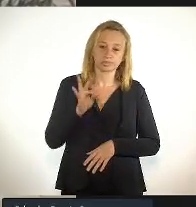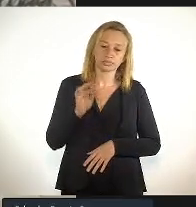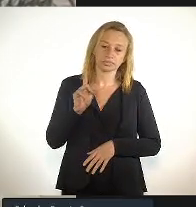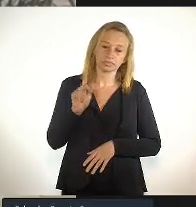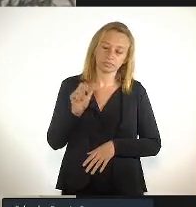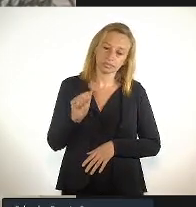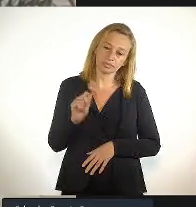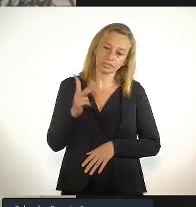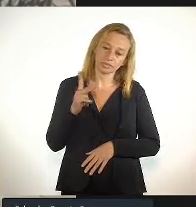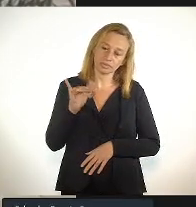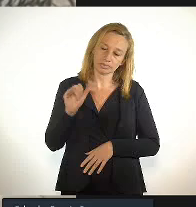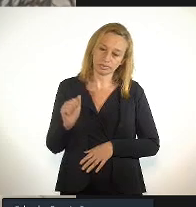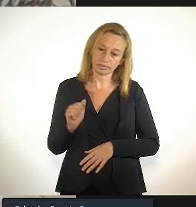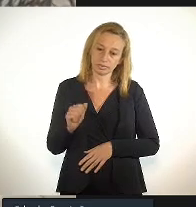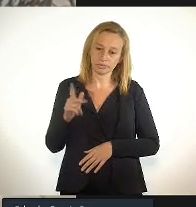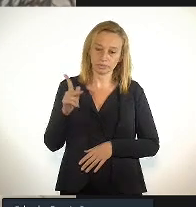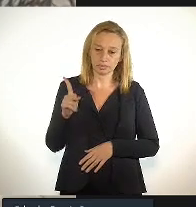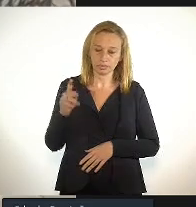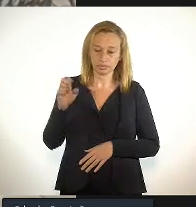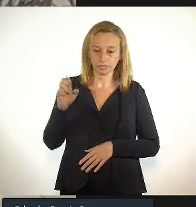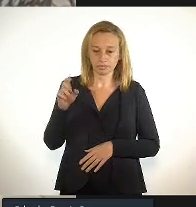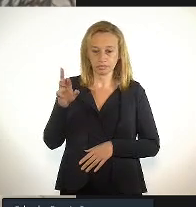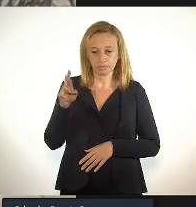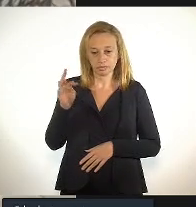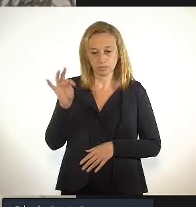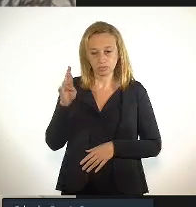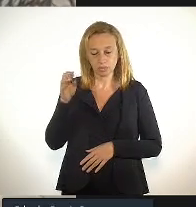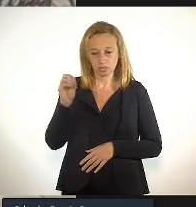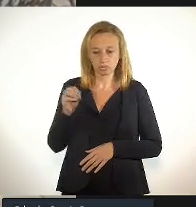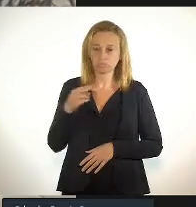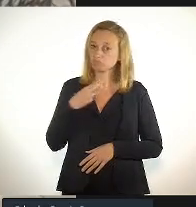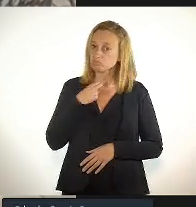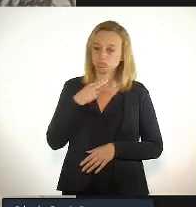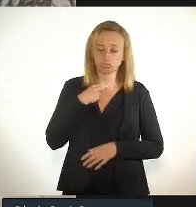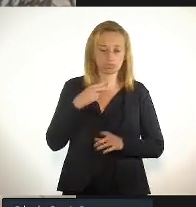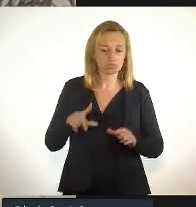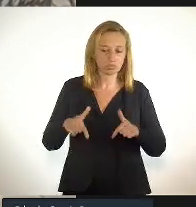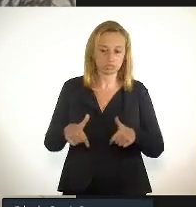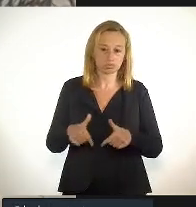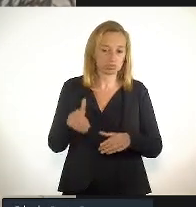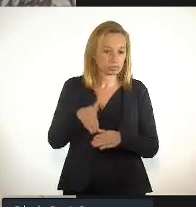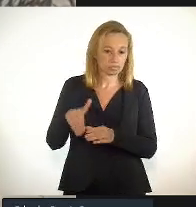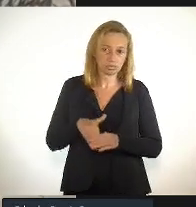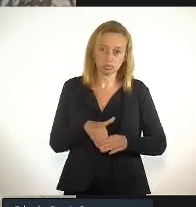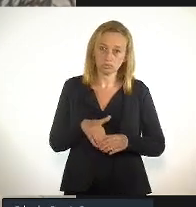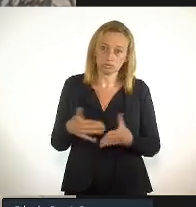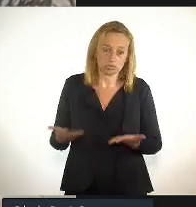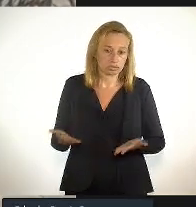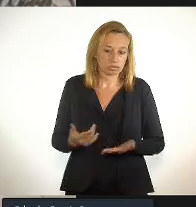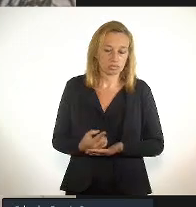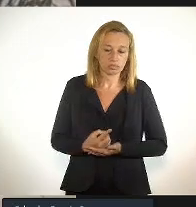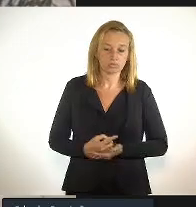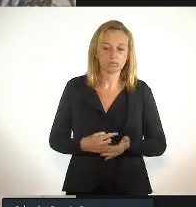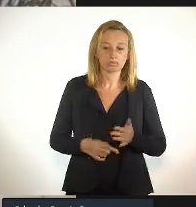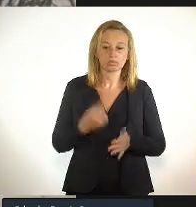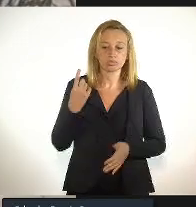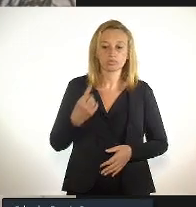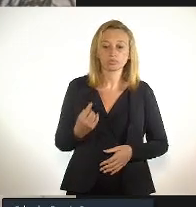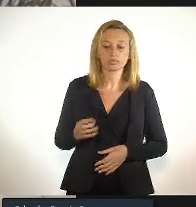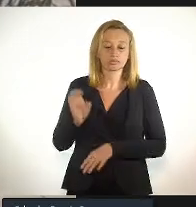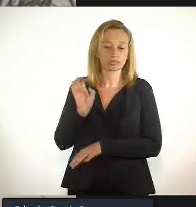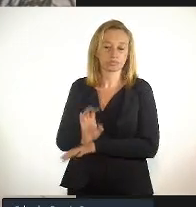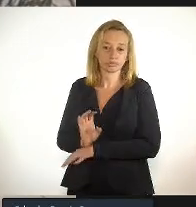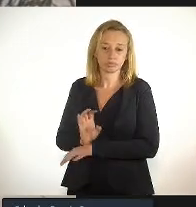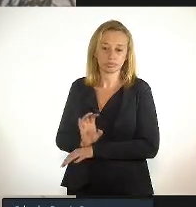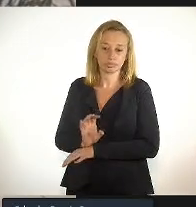pôde sequer exercer o seu direito democrático de votar, uma vez que o Estado brasileiro não